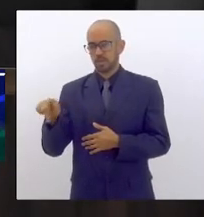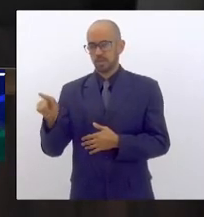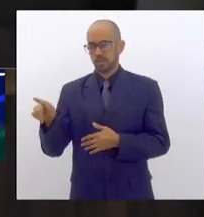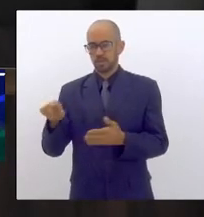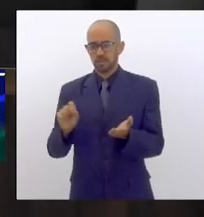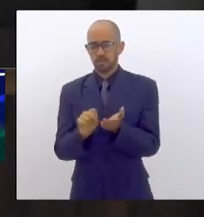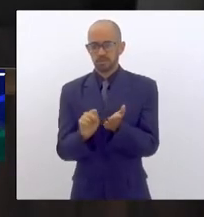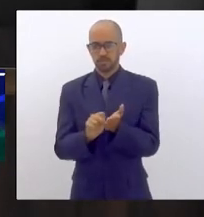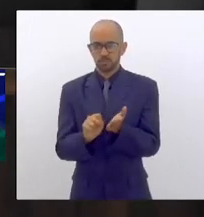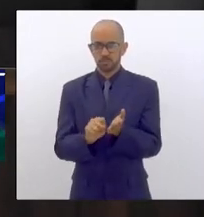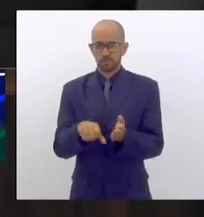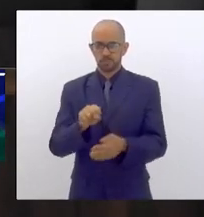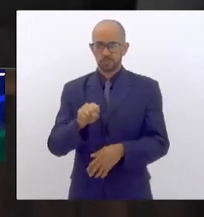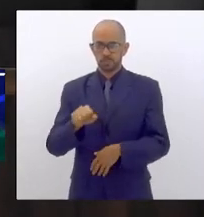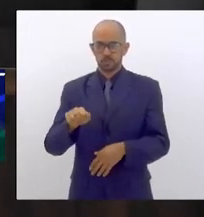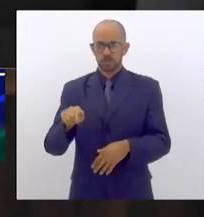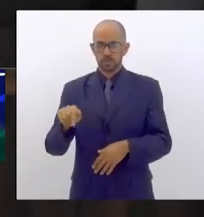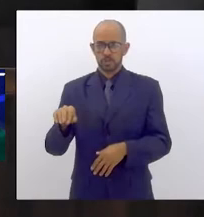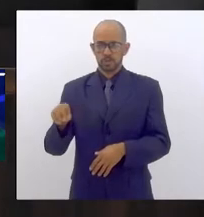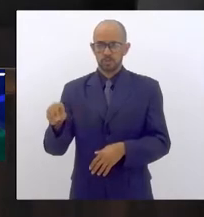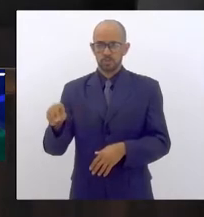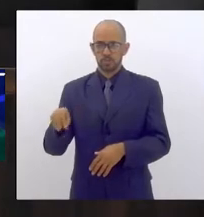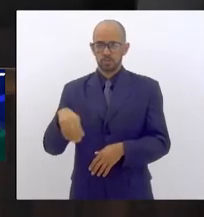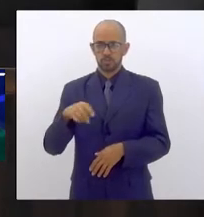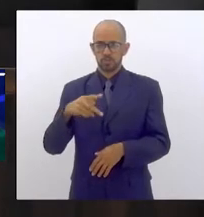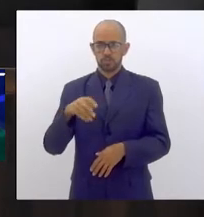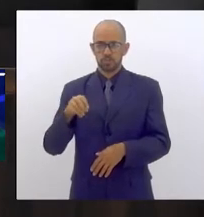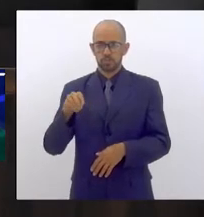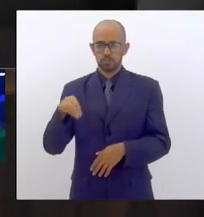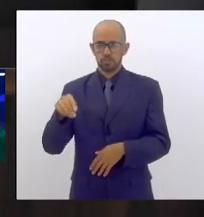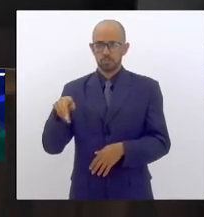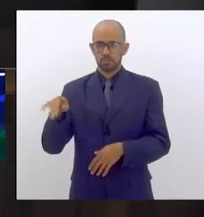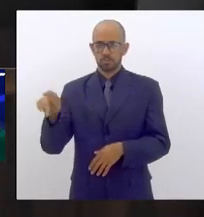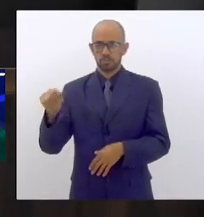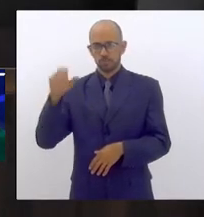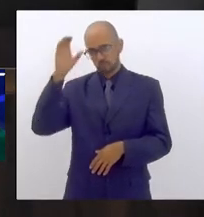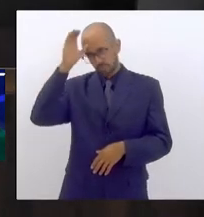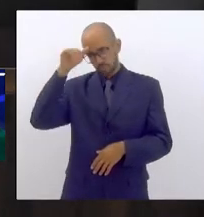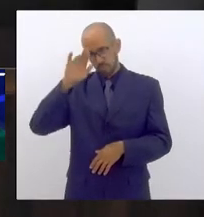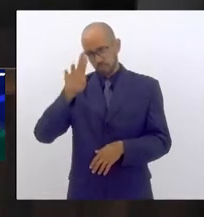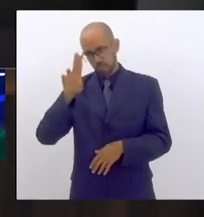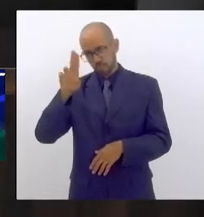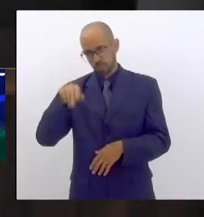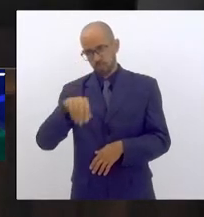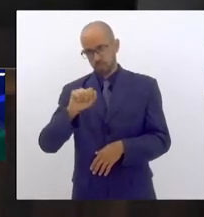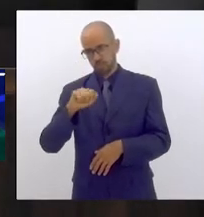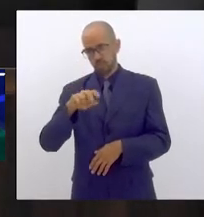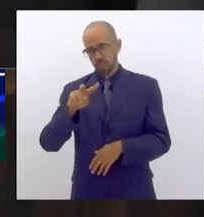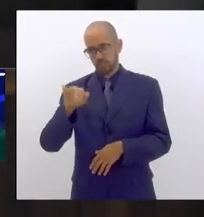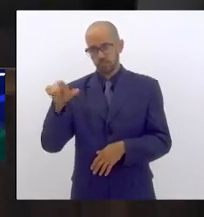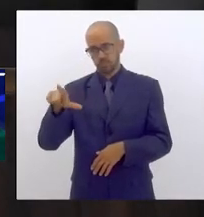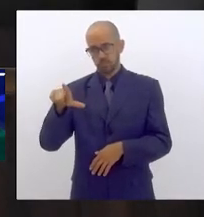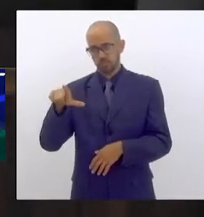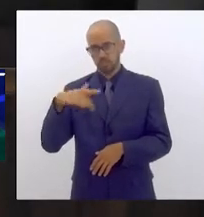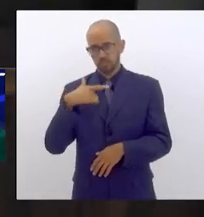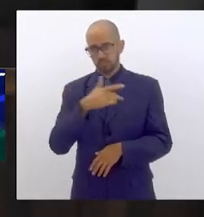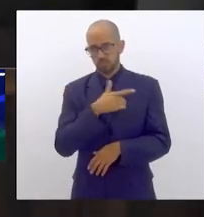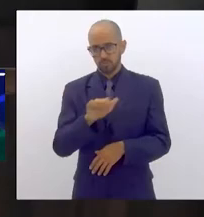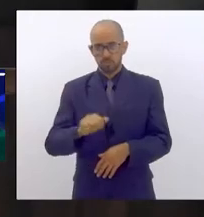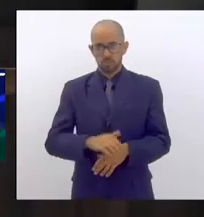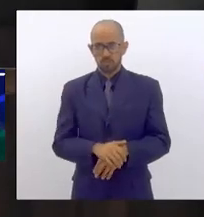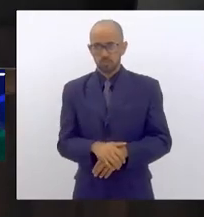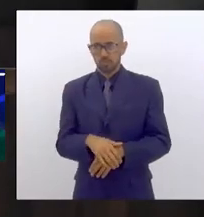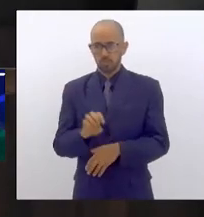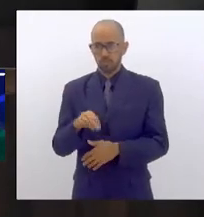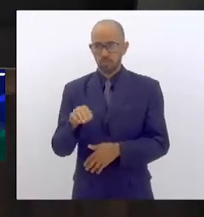deputado Sérgio Loubach, deputado Tiago Pampolha, deputada Tia Ju, deputado Valdo Ceasa, deputado Valdeci da Saúde, deputado